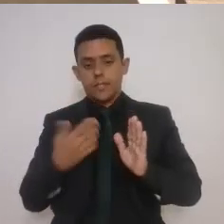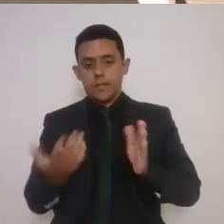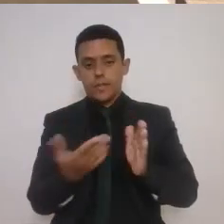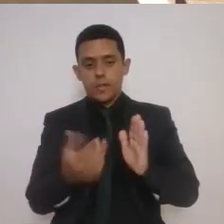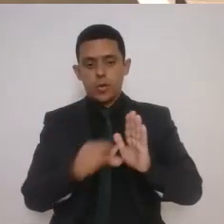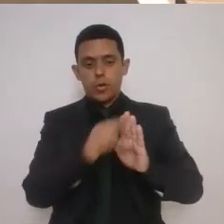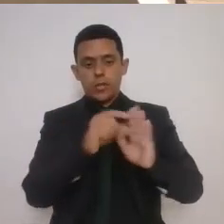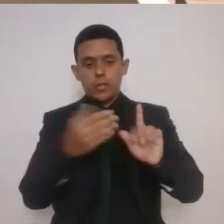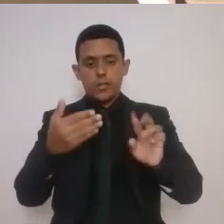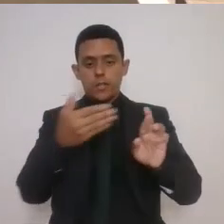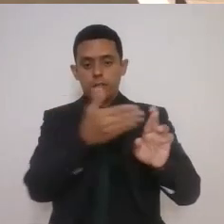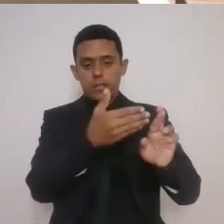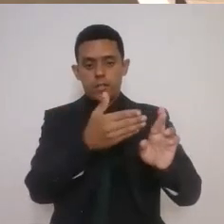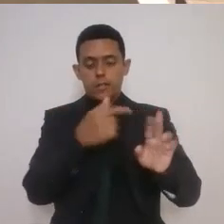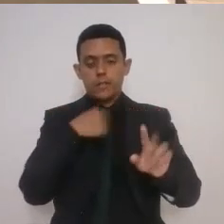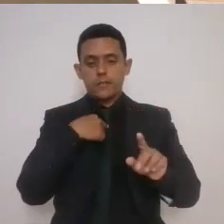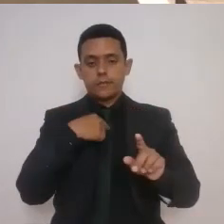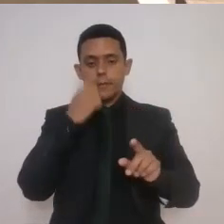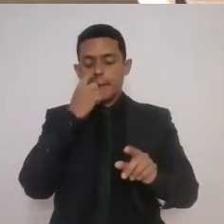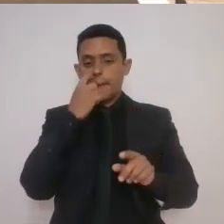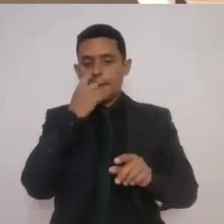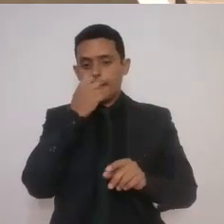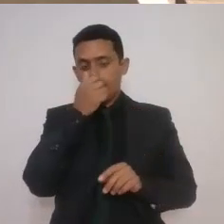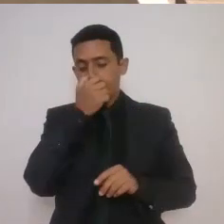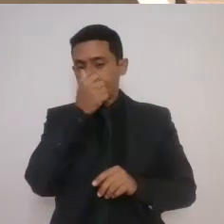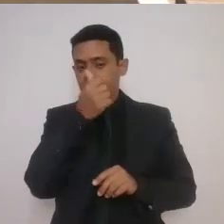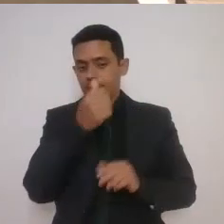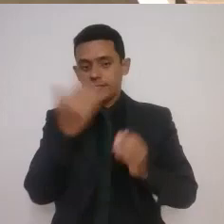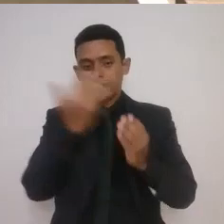ao processo número 3,